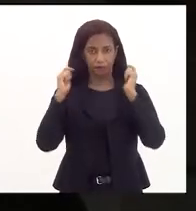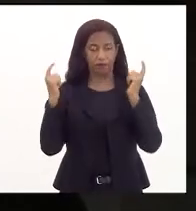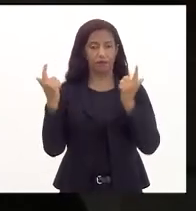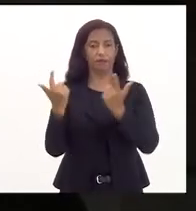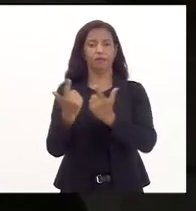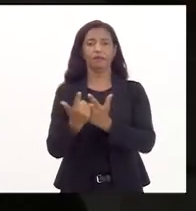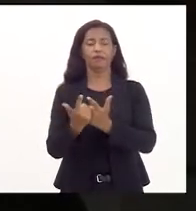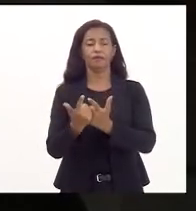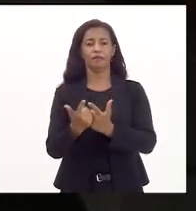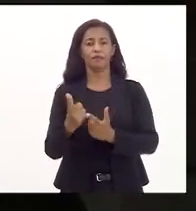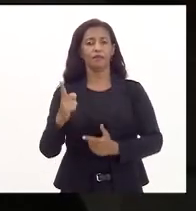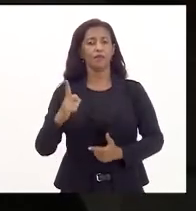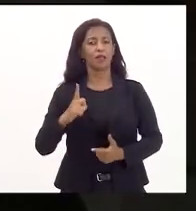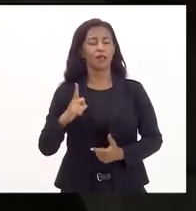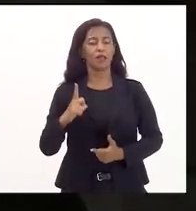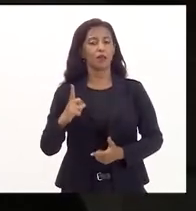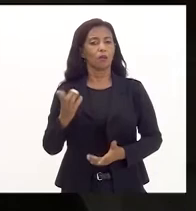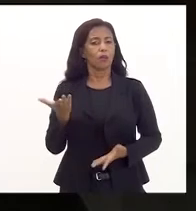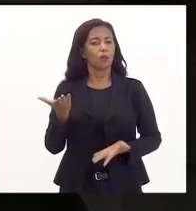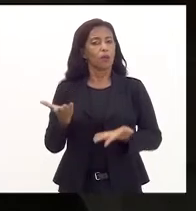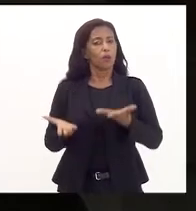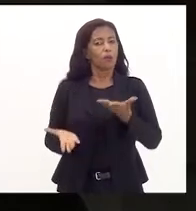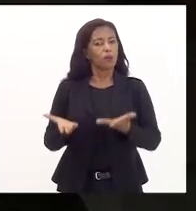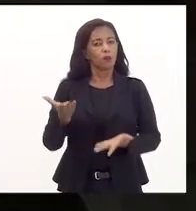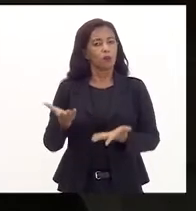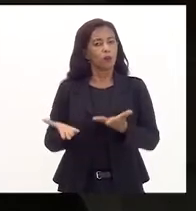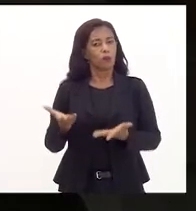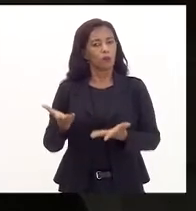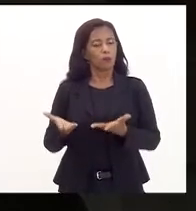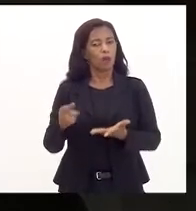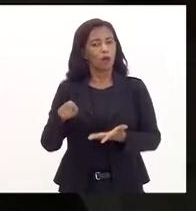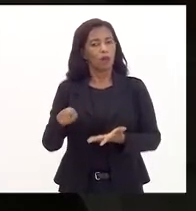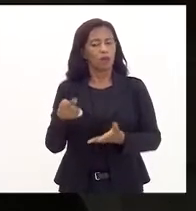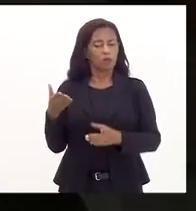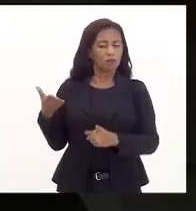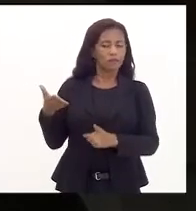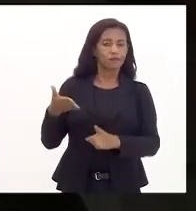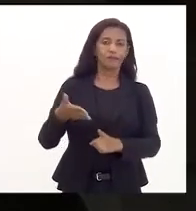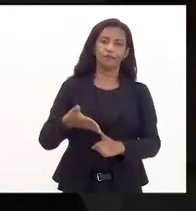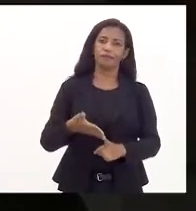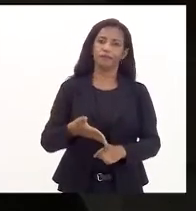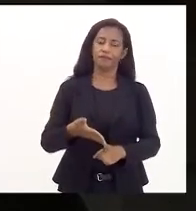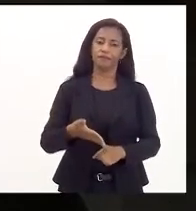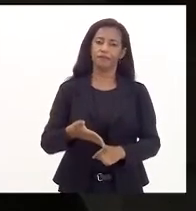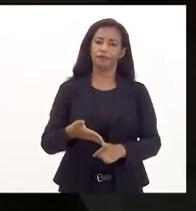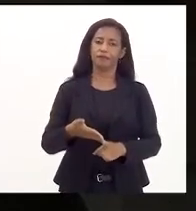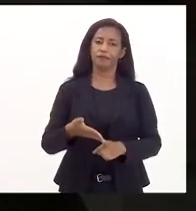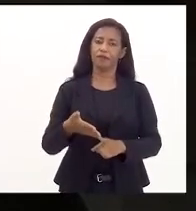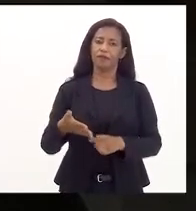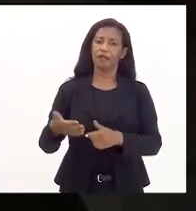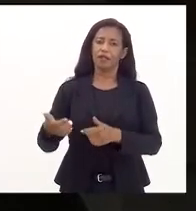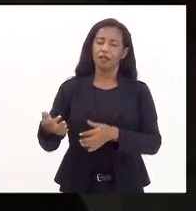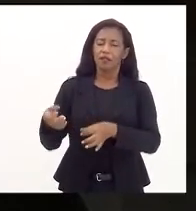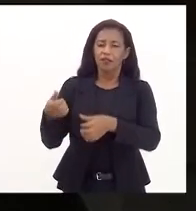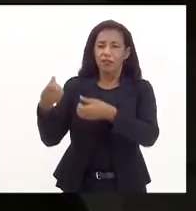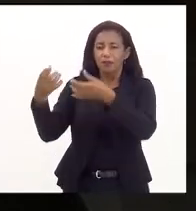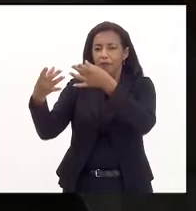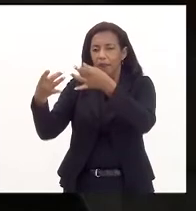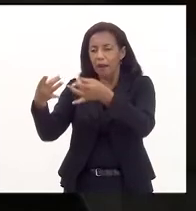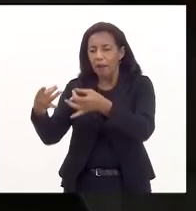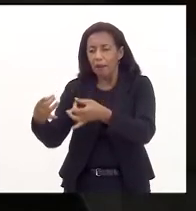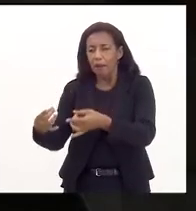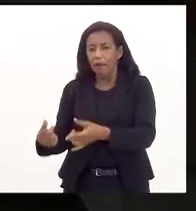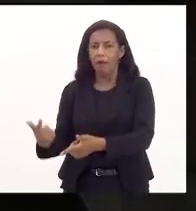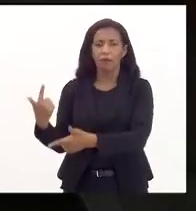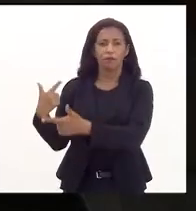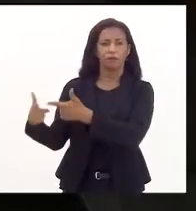Legislativa teve o equilíbrio, nesse caso específico, de mitigar os